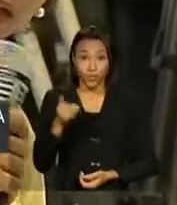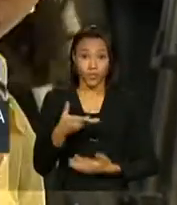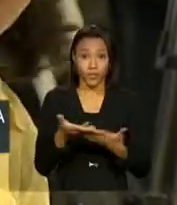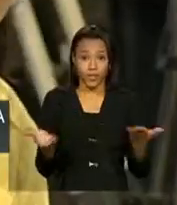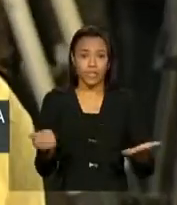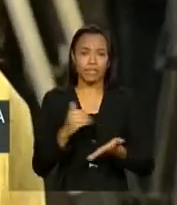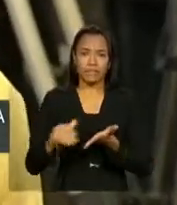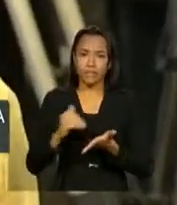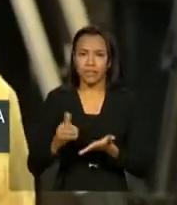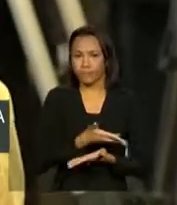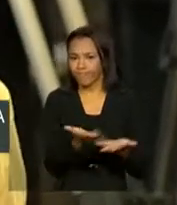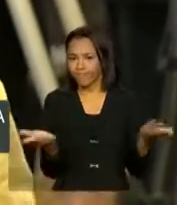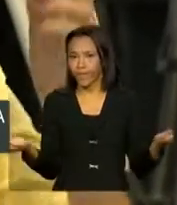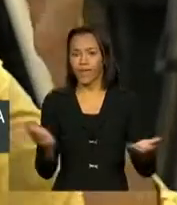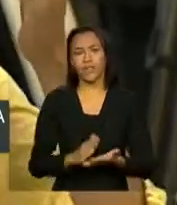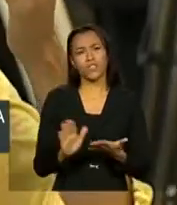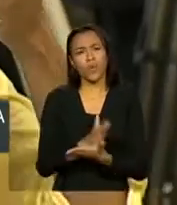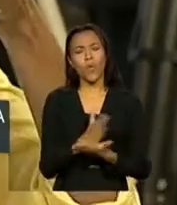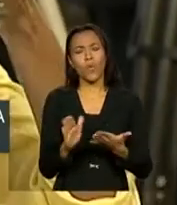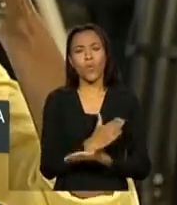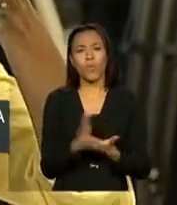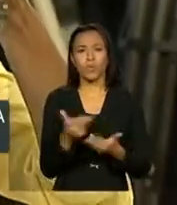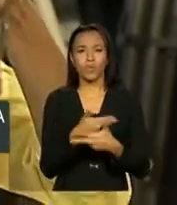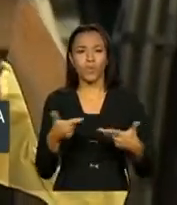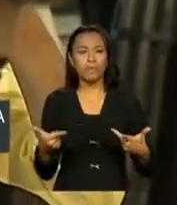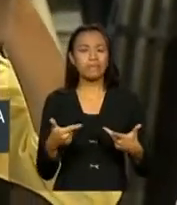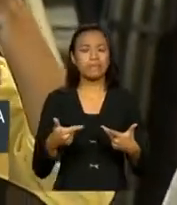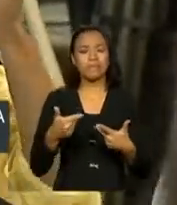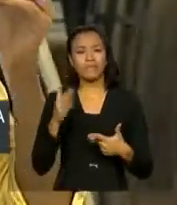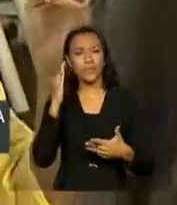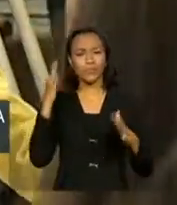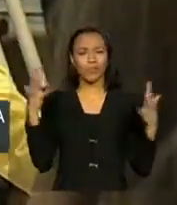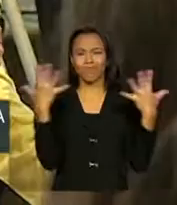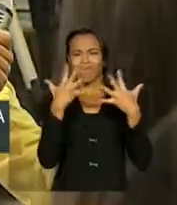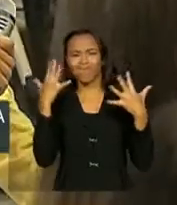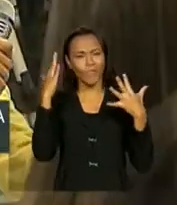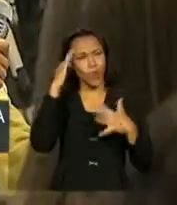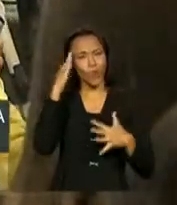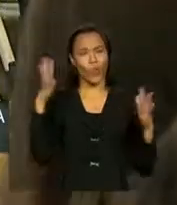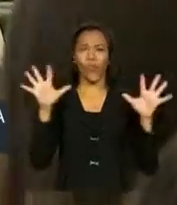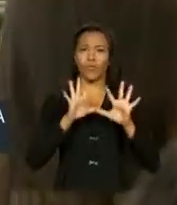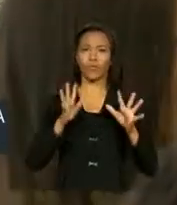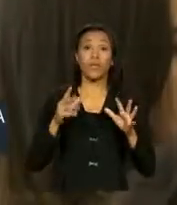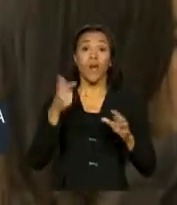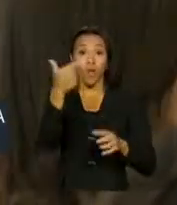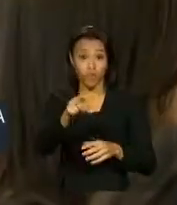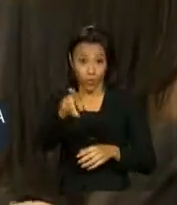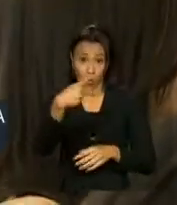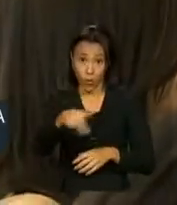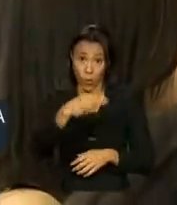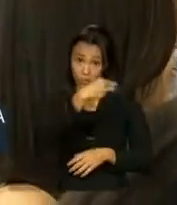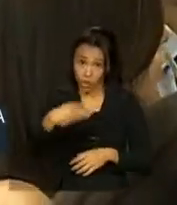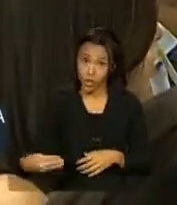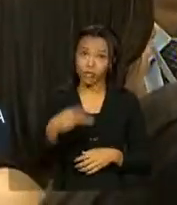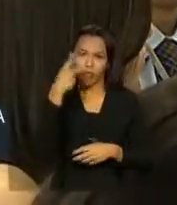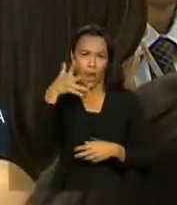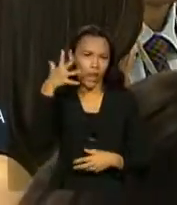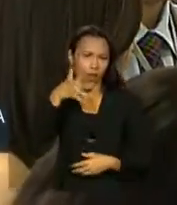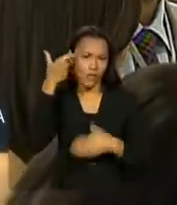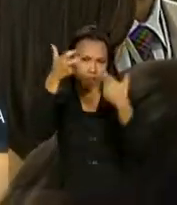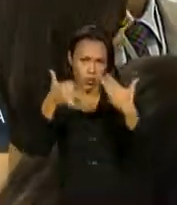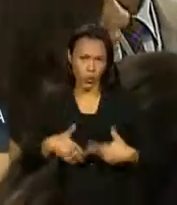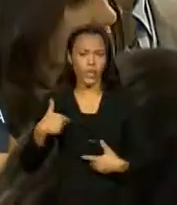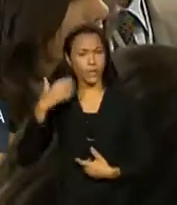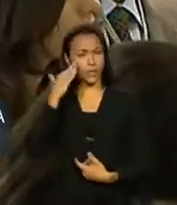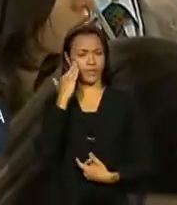ministros, secretários. São alguns pontos que ficaram sem entender. Durante a sua apresentação, ministro Lobão, o senhor falou, e eu confesso que eu não entendi,